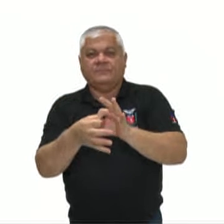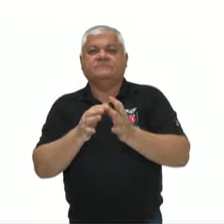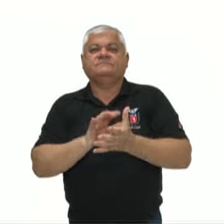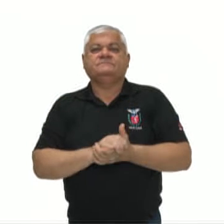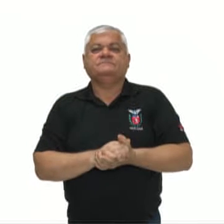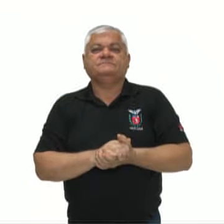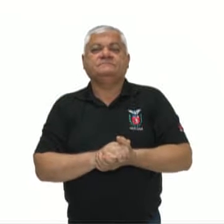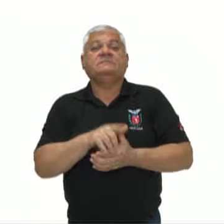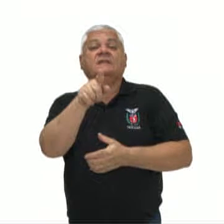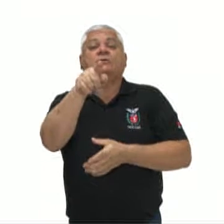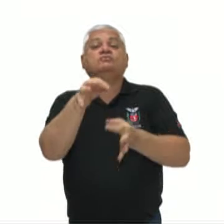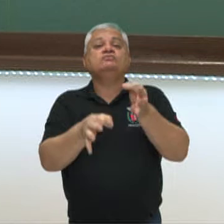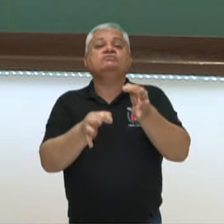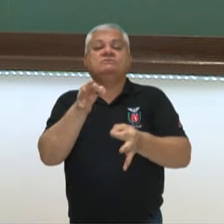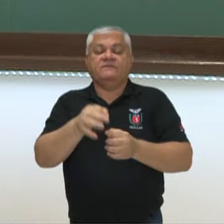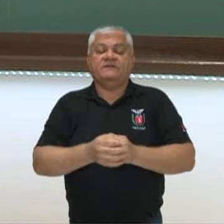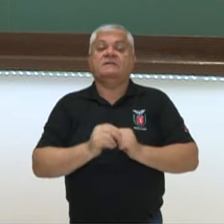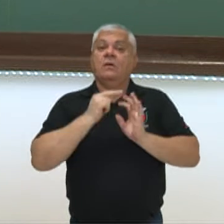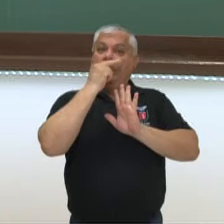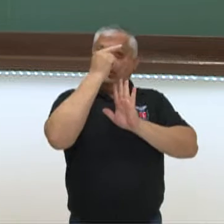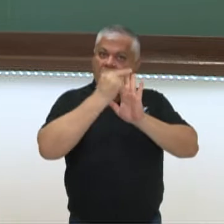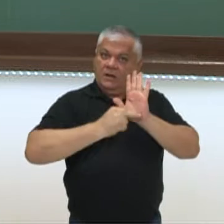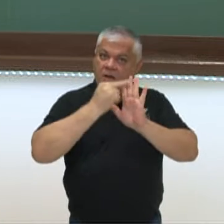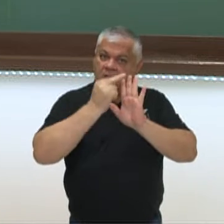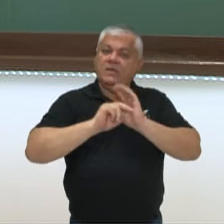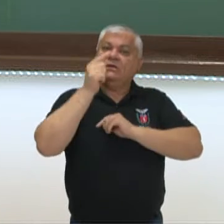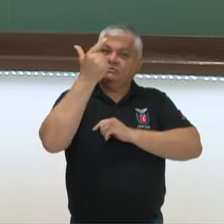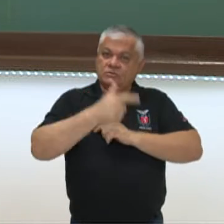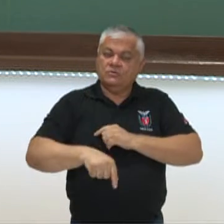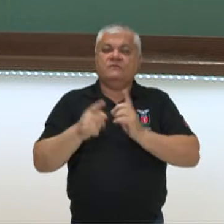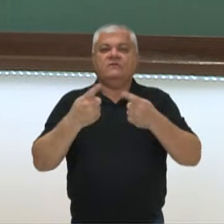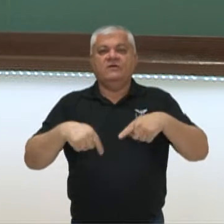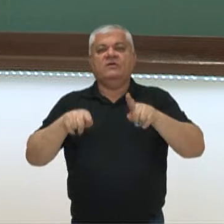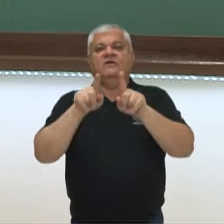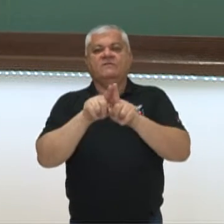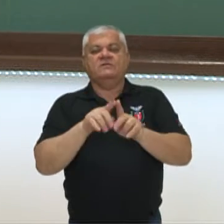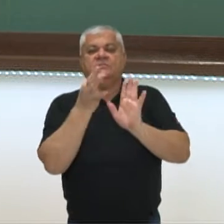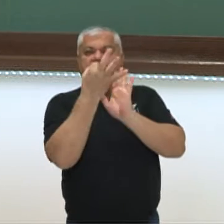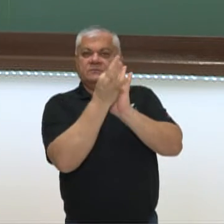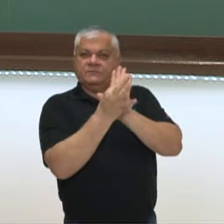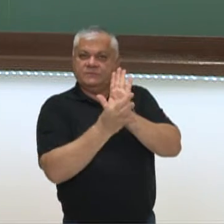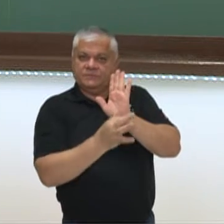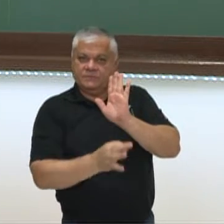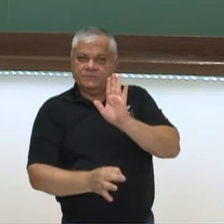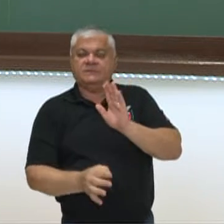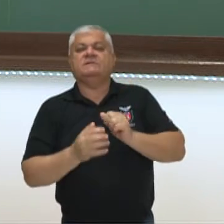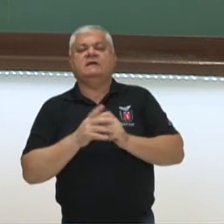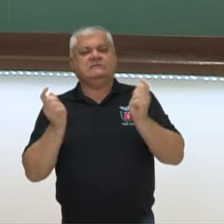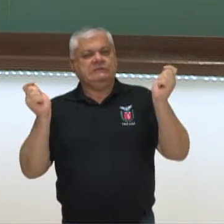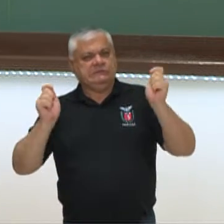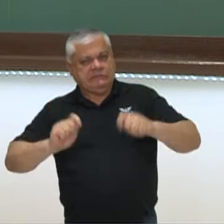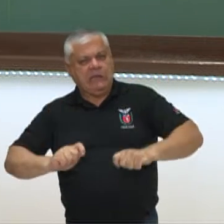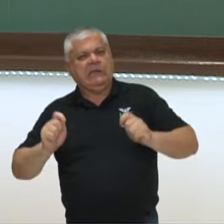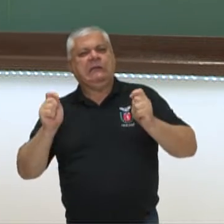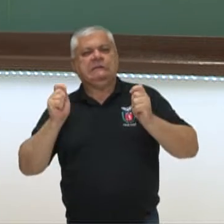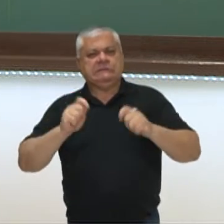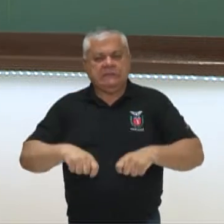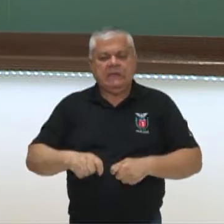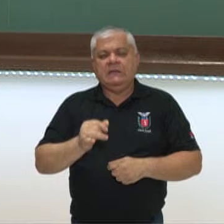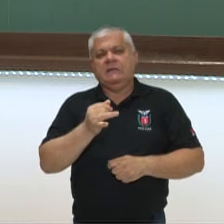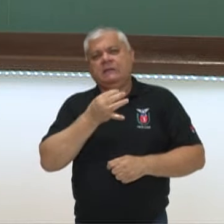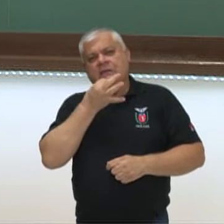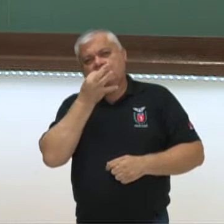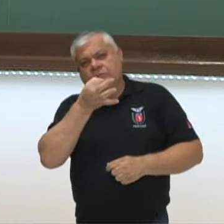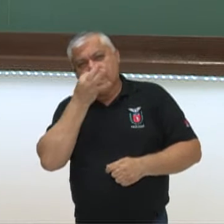termo? Justifique. Releiam aí o texto, eu já volto com vocês comentando as possibilidades, as hipóteses